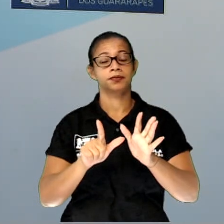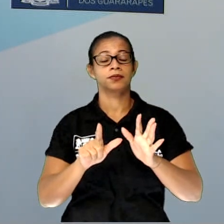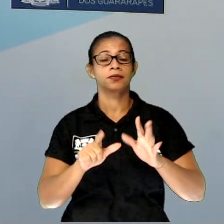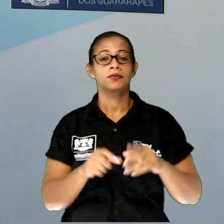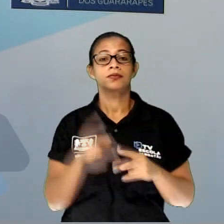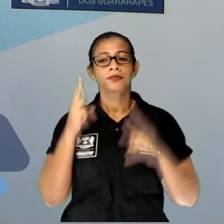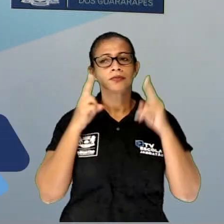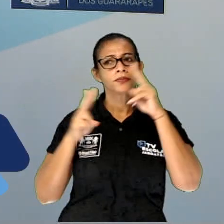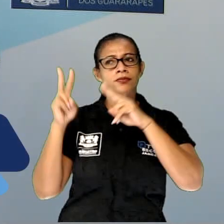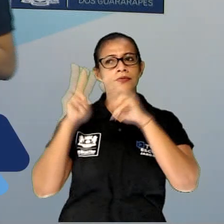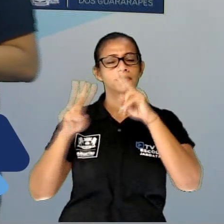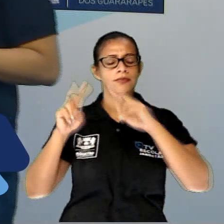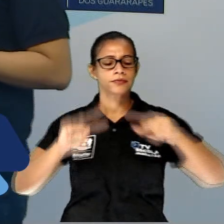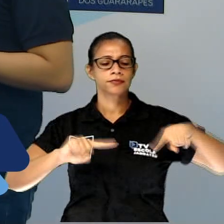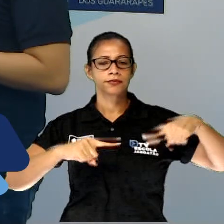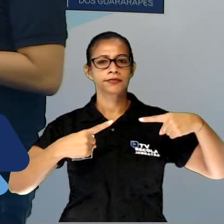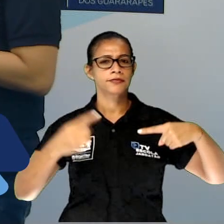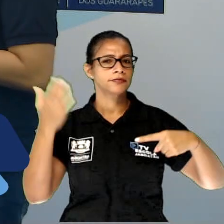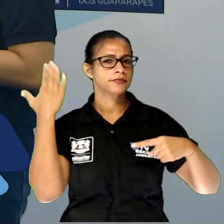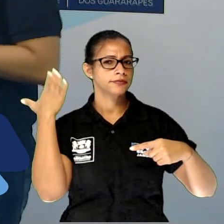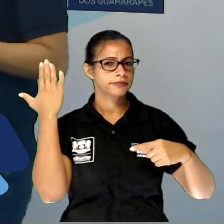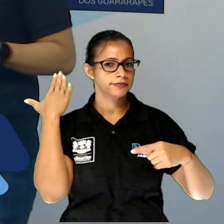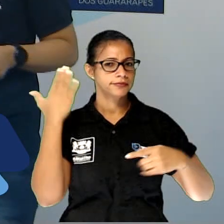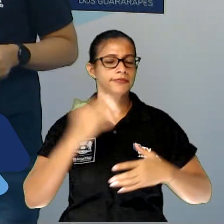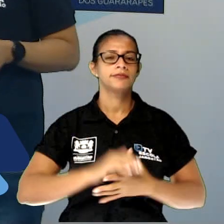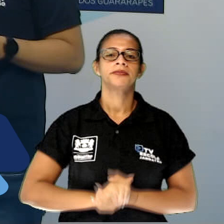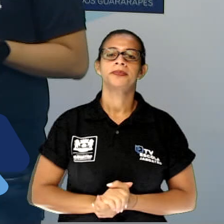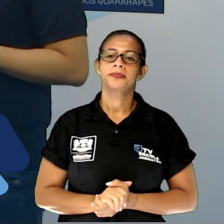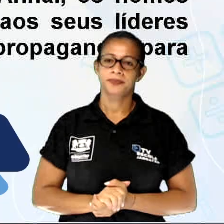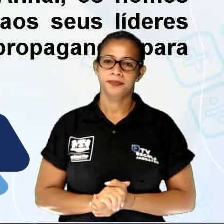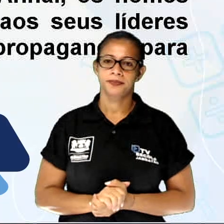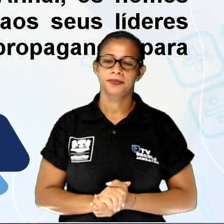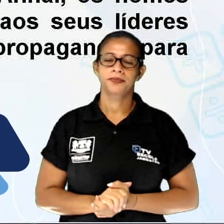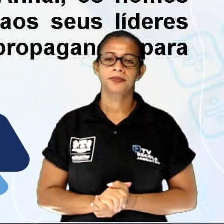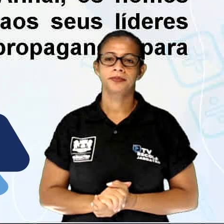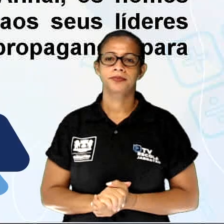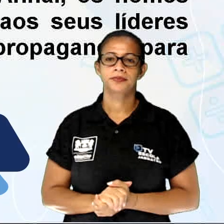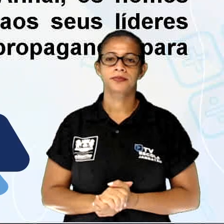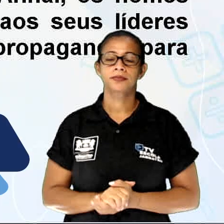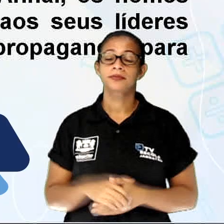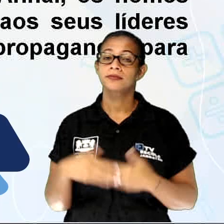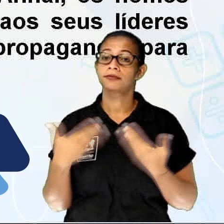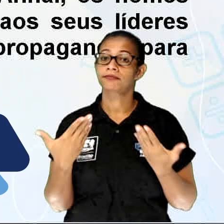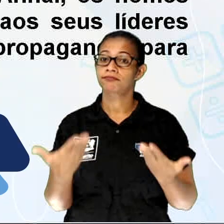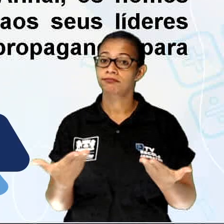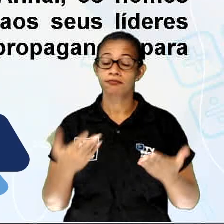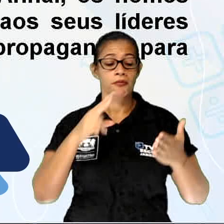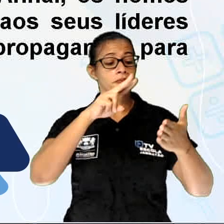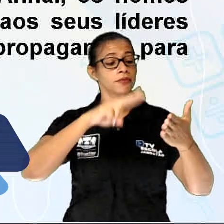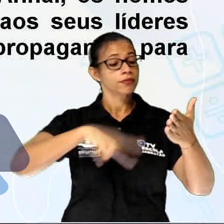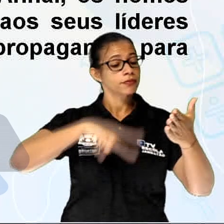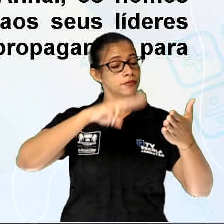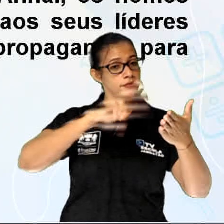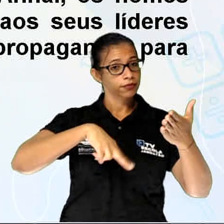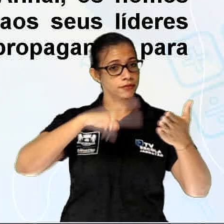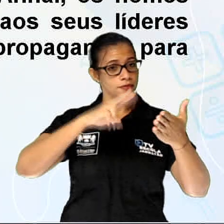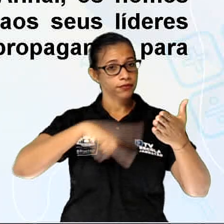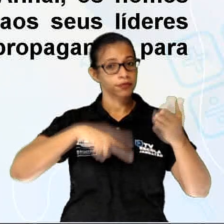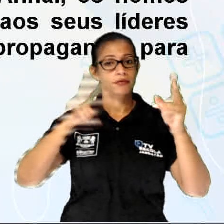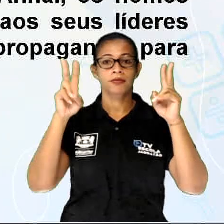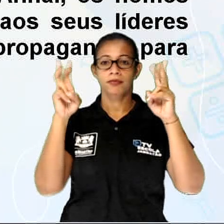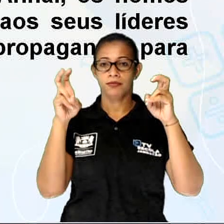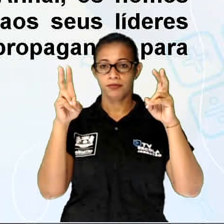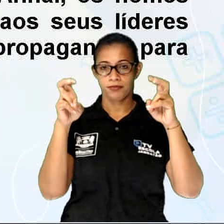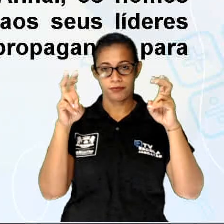na aula anterior. Bom, o desafio foi o seguinte: leia a frase abaixo e lhe atribua valor